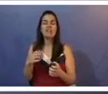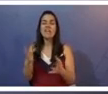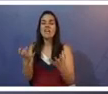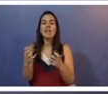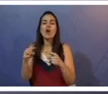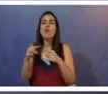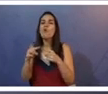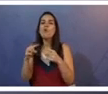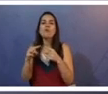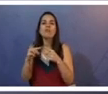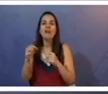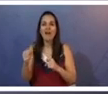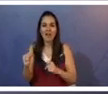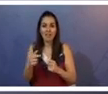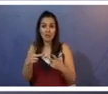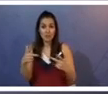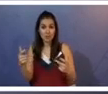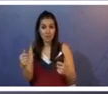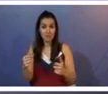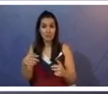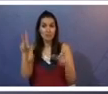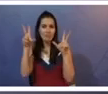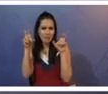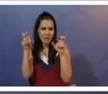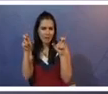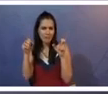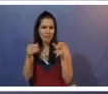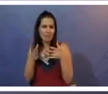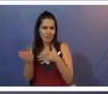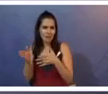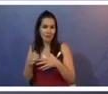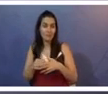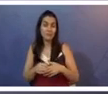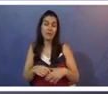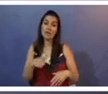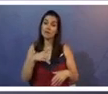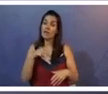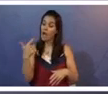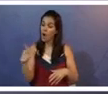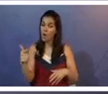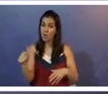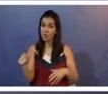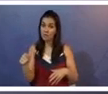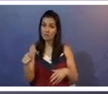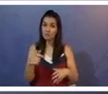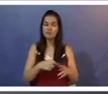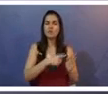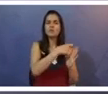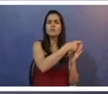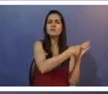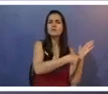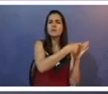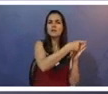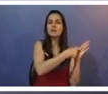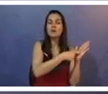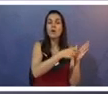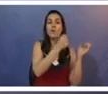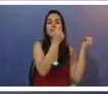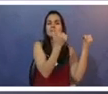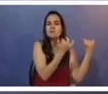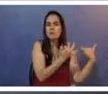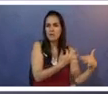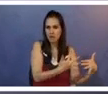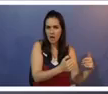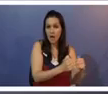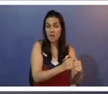concordância dele sobre determinado assunto. E também temos a dissertação expositiva, que é essa que nós vamos focar hoje, em